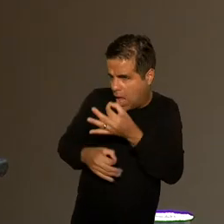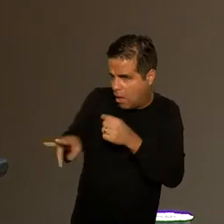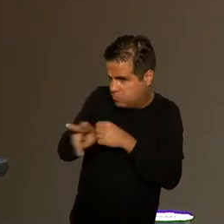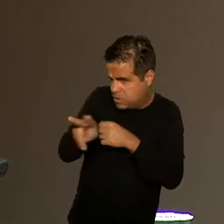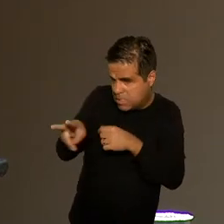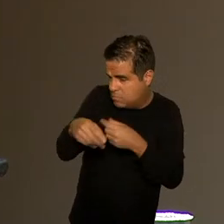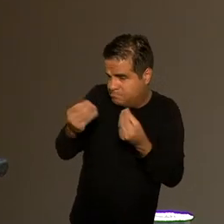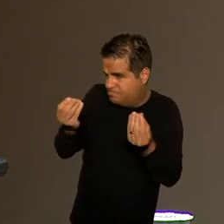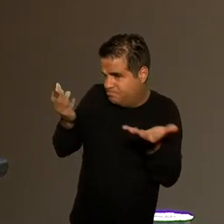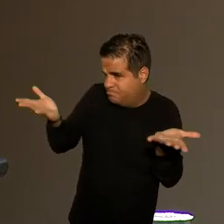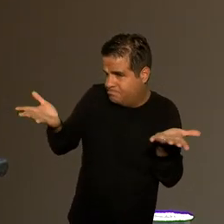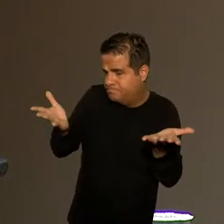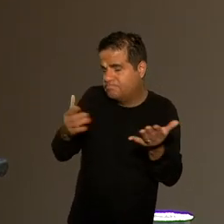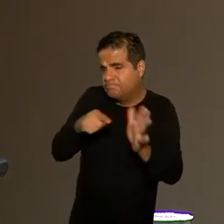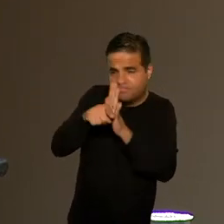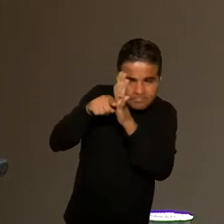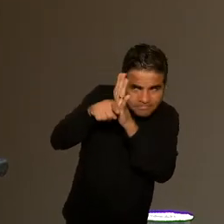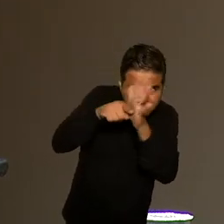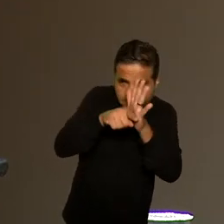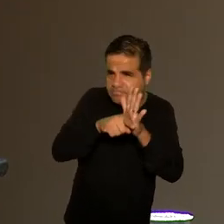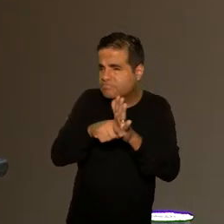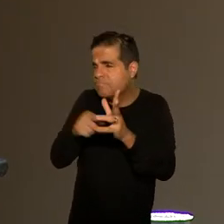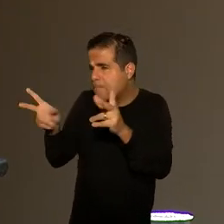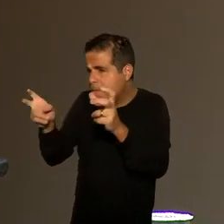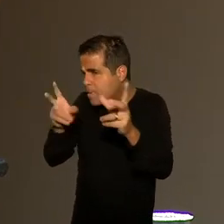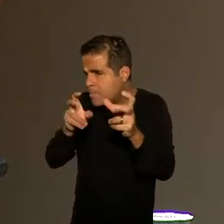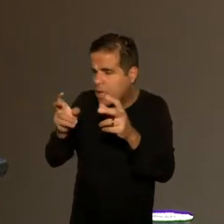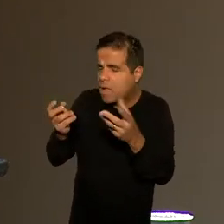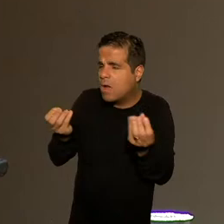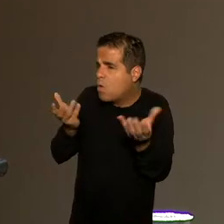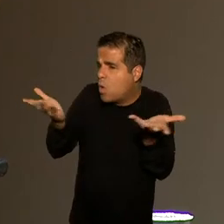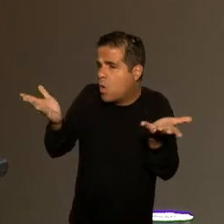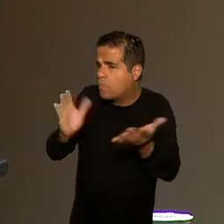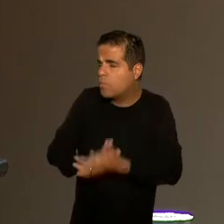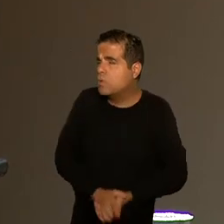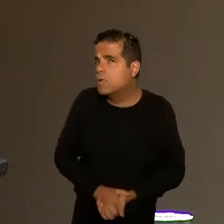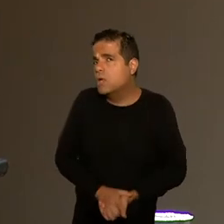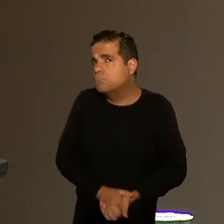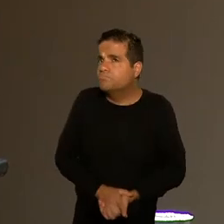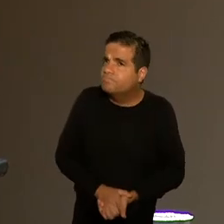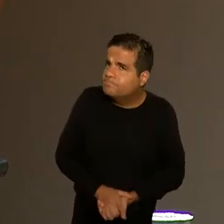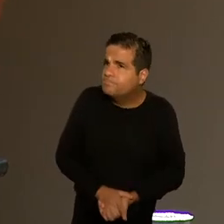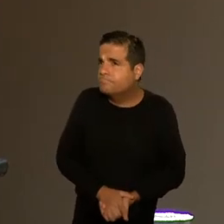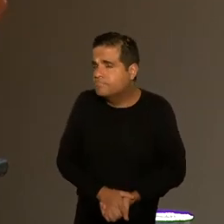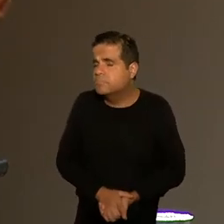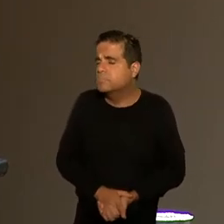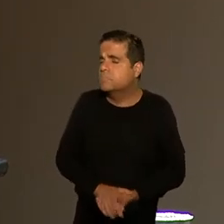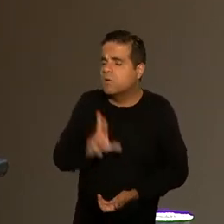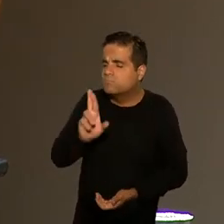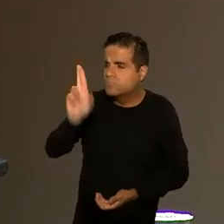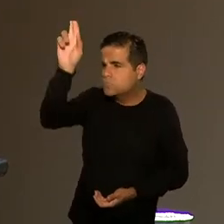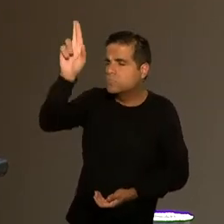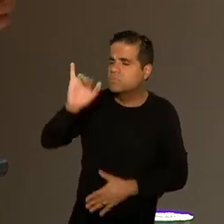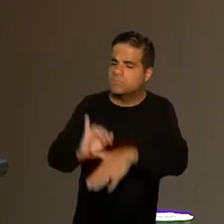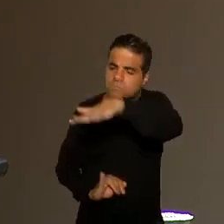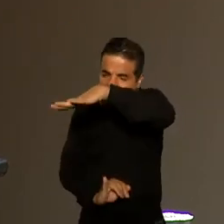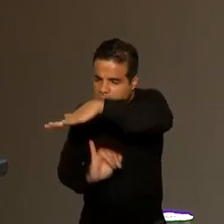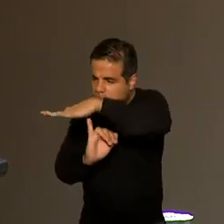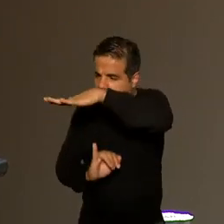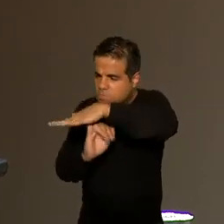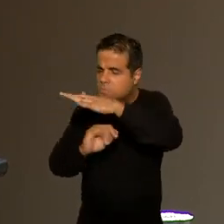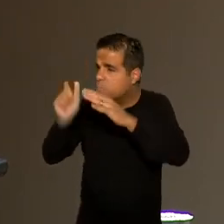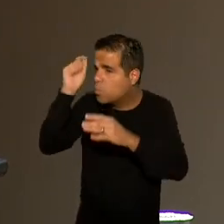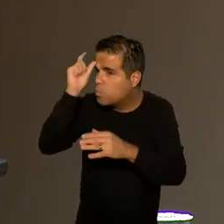de vocês e pelas pesquisas de vocês o que qual é o papel de uma instituição